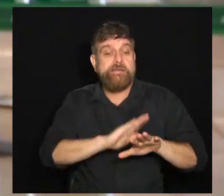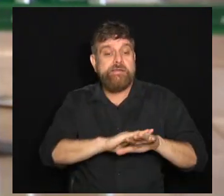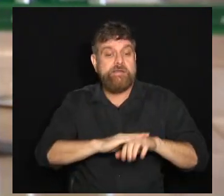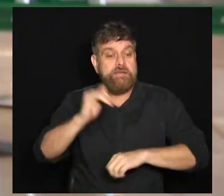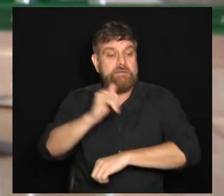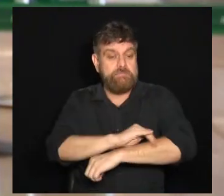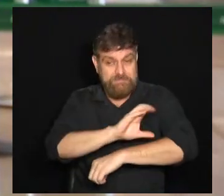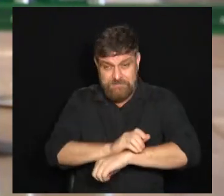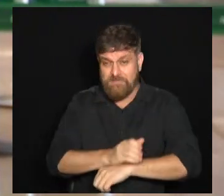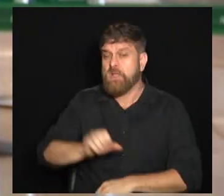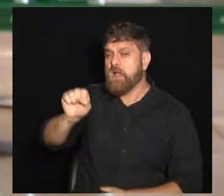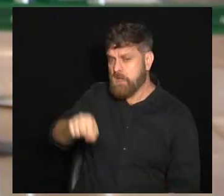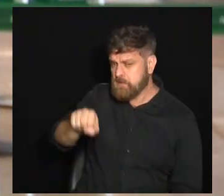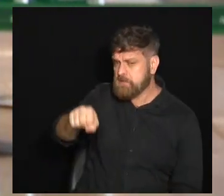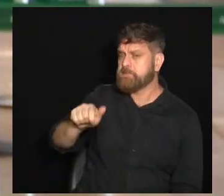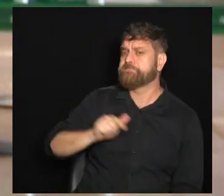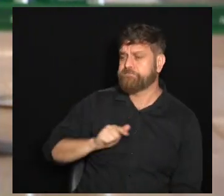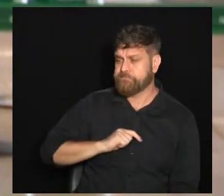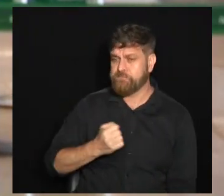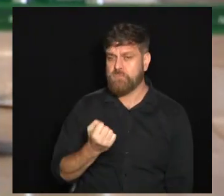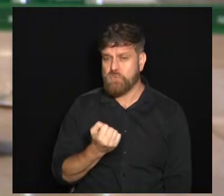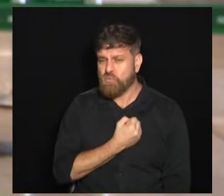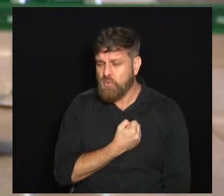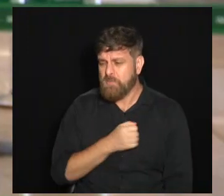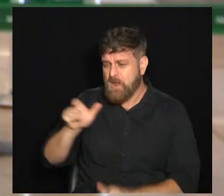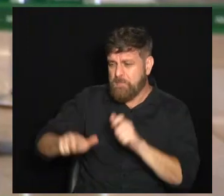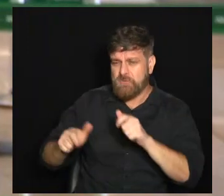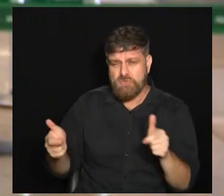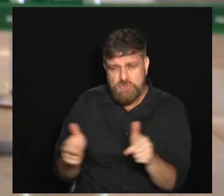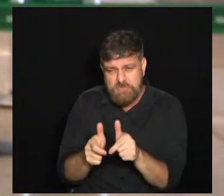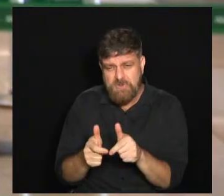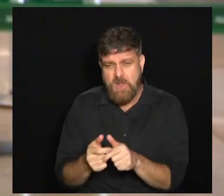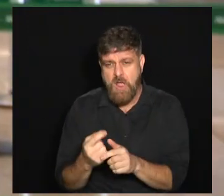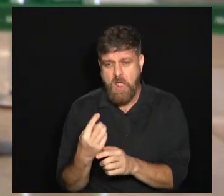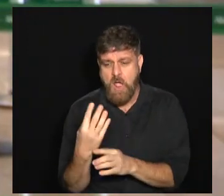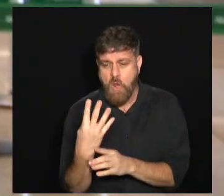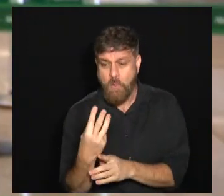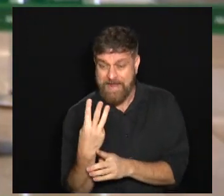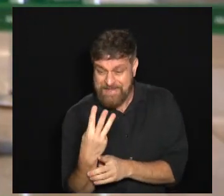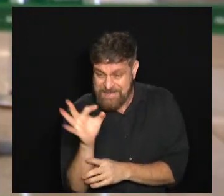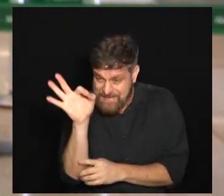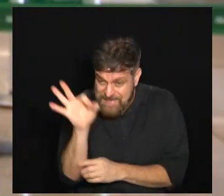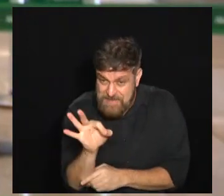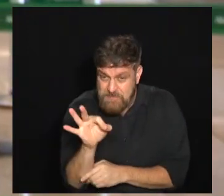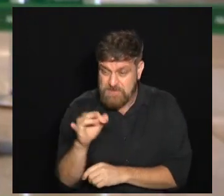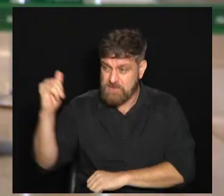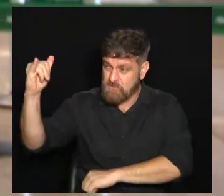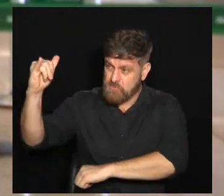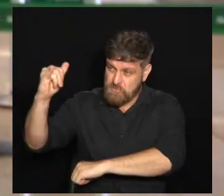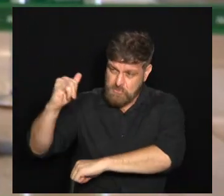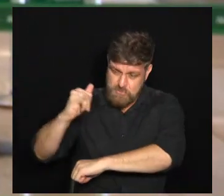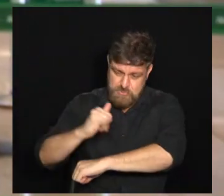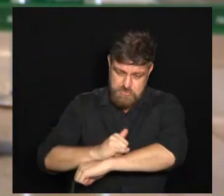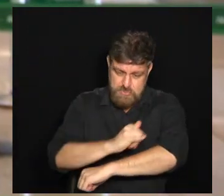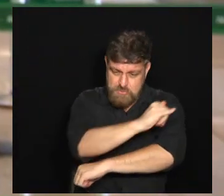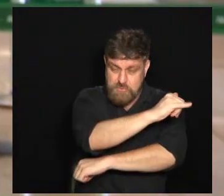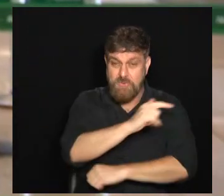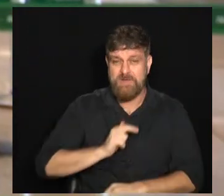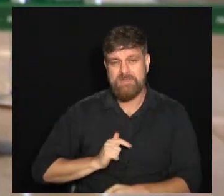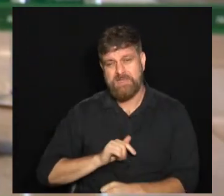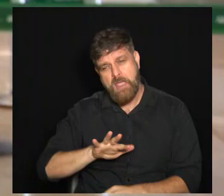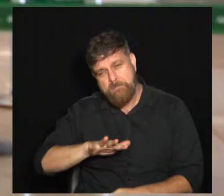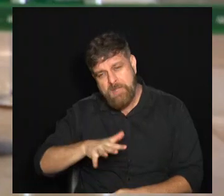Sim, houve uma diminuição. Hoje ela está em torno de 43% dos voos diários, né? Nós temos 350 voos